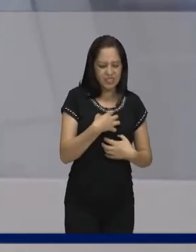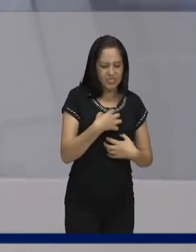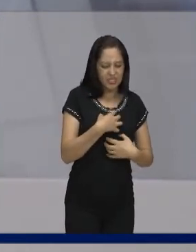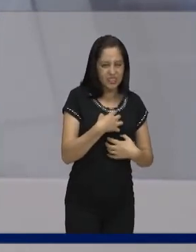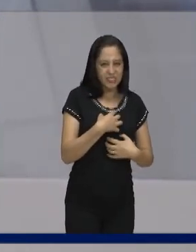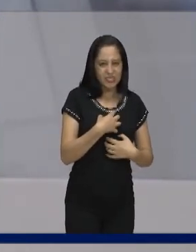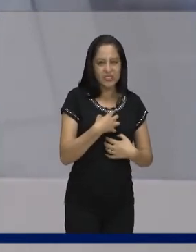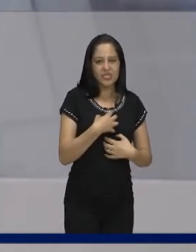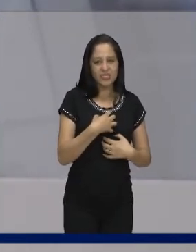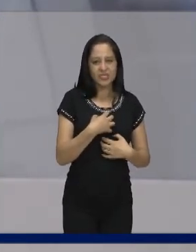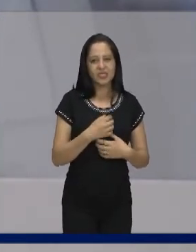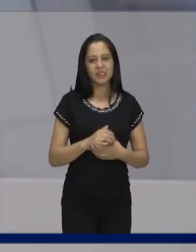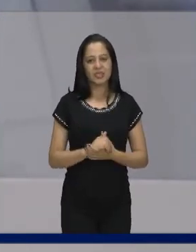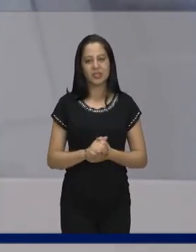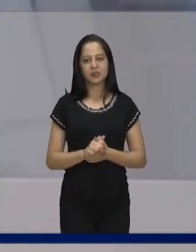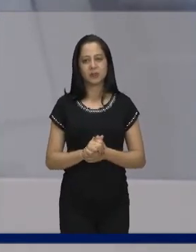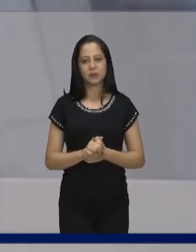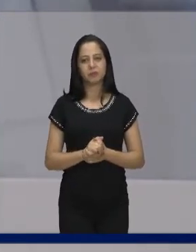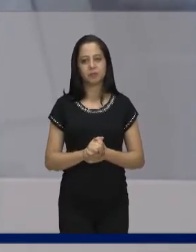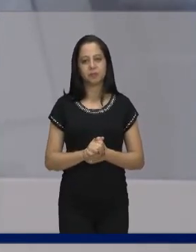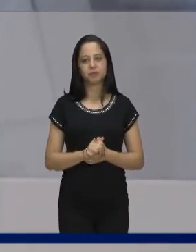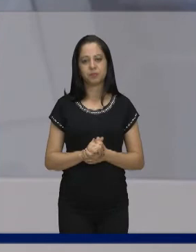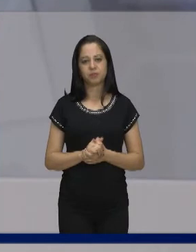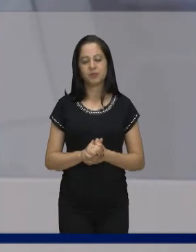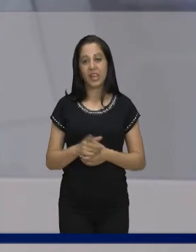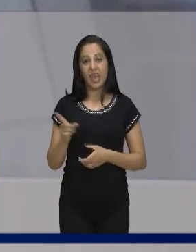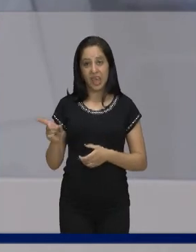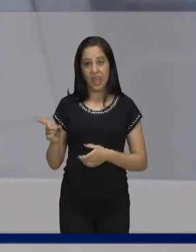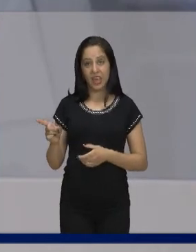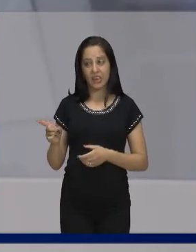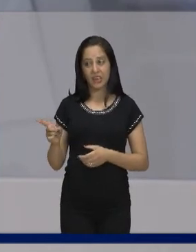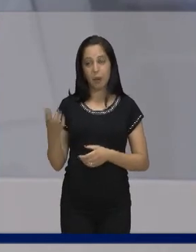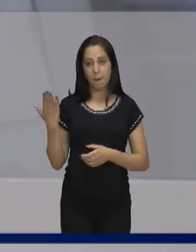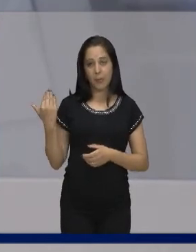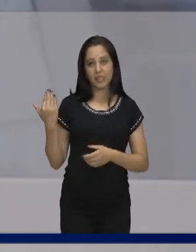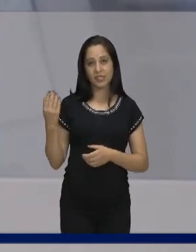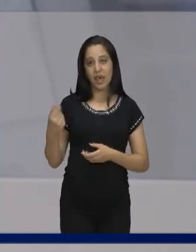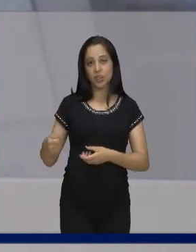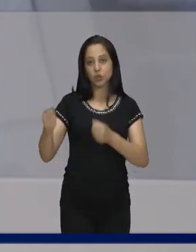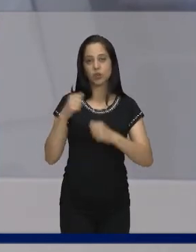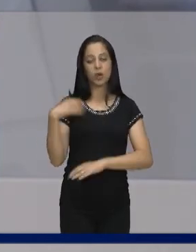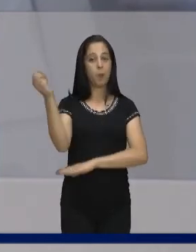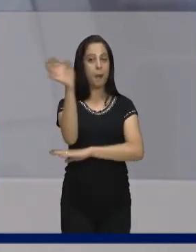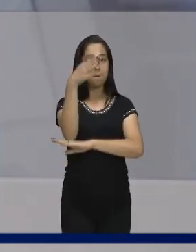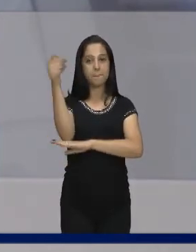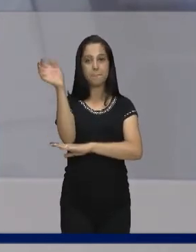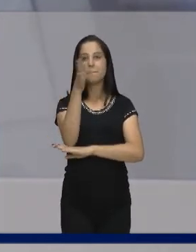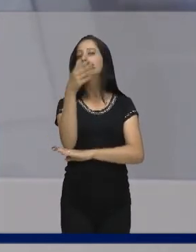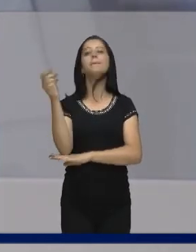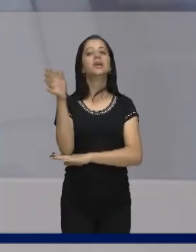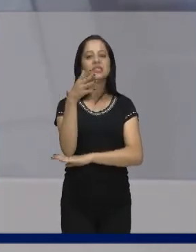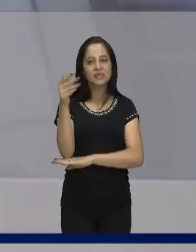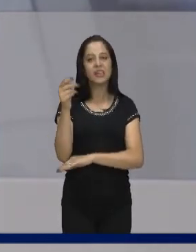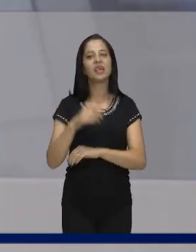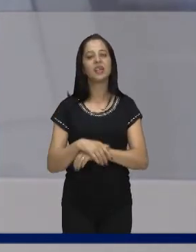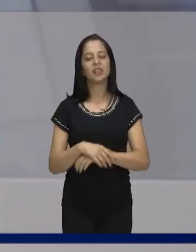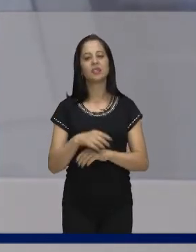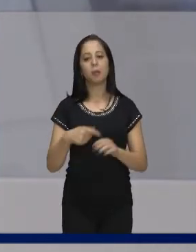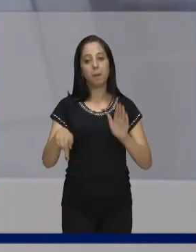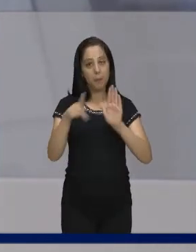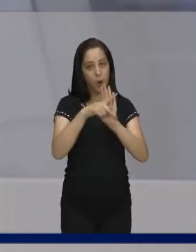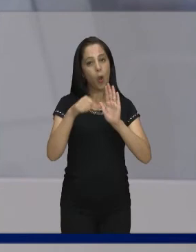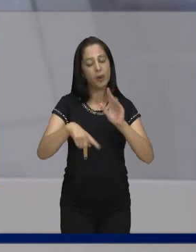foi o Baimu, né, Robertinho? Ele nos cedeu uma bandeira do São José, da Águia do Vale, e ele